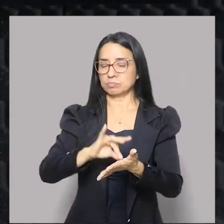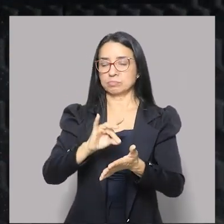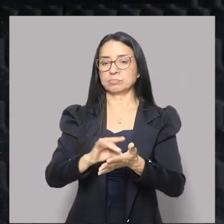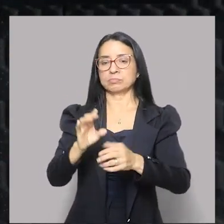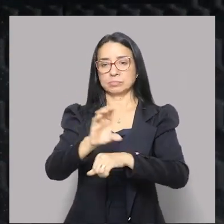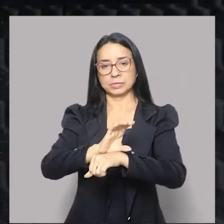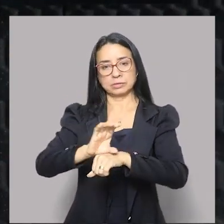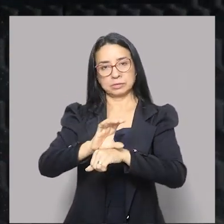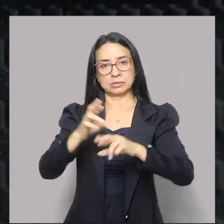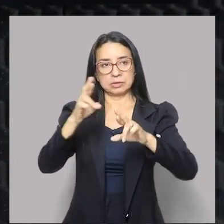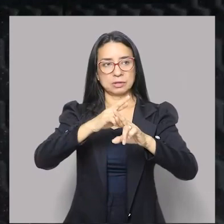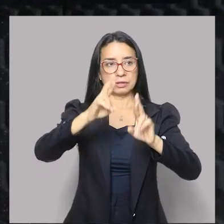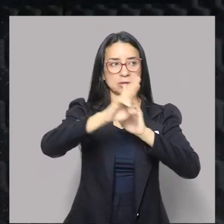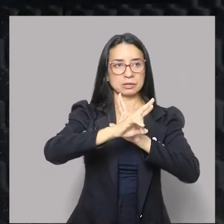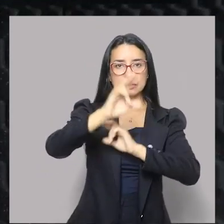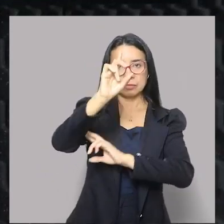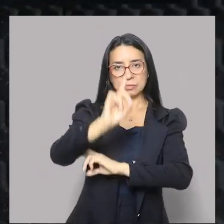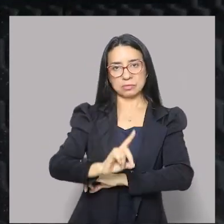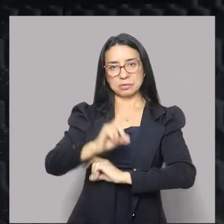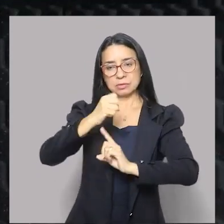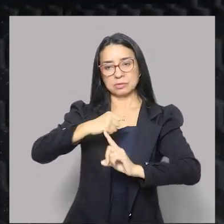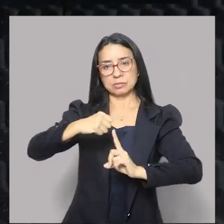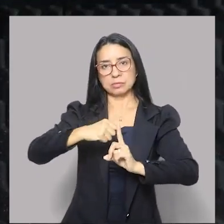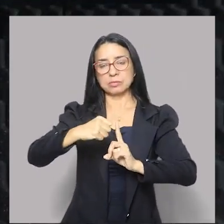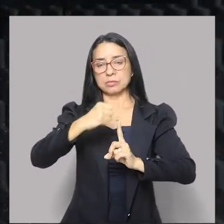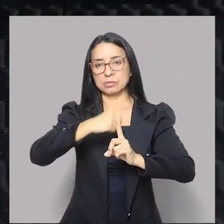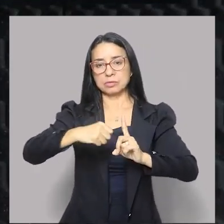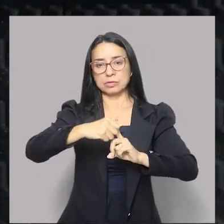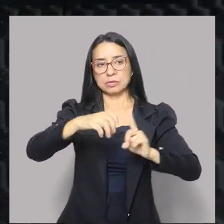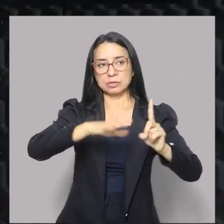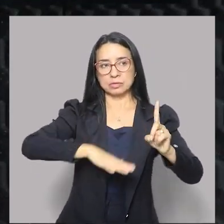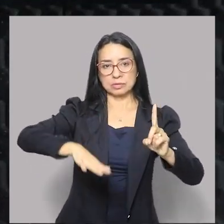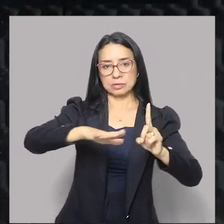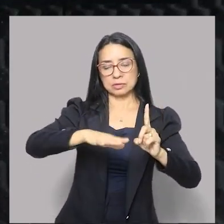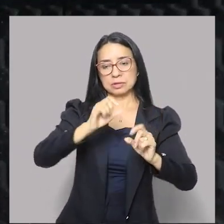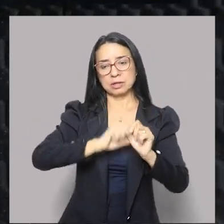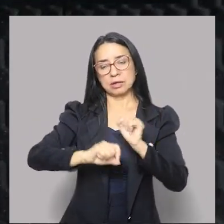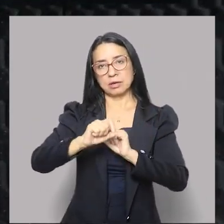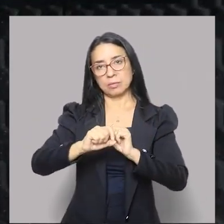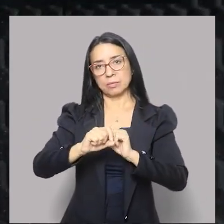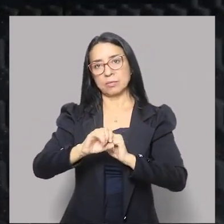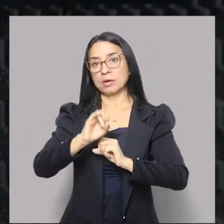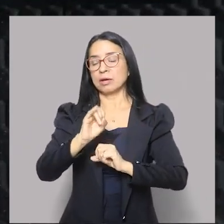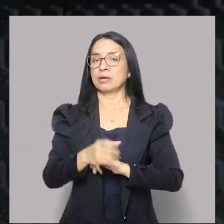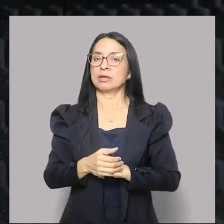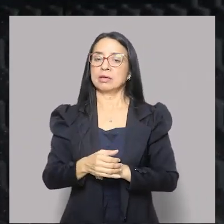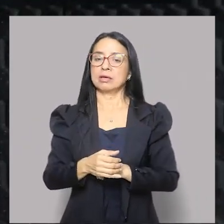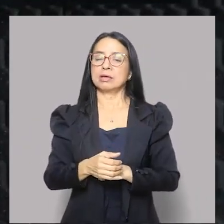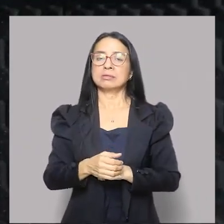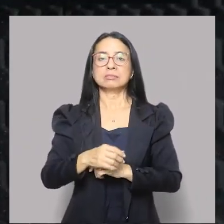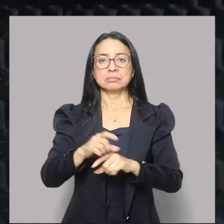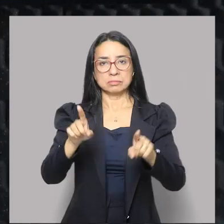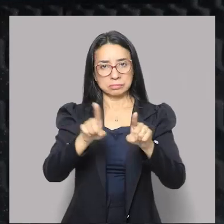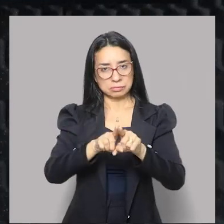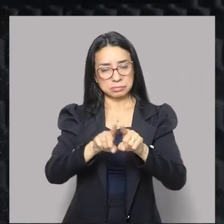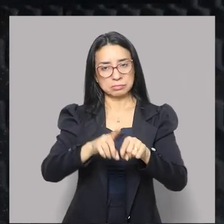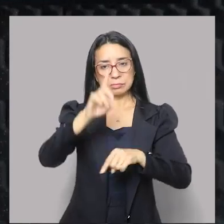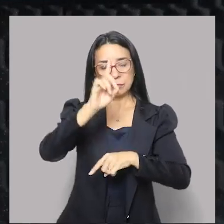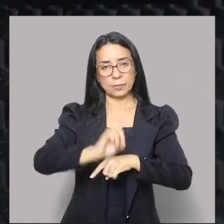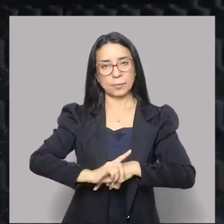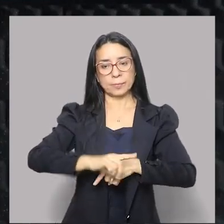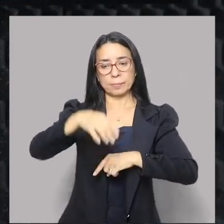em relação a esse direito social, que é um direito infraestrutural, que é o direito ao espaço. Nessa